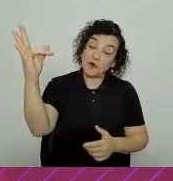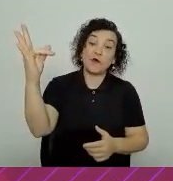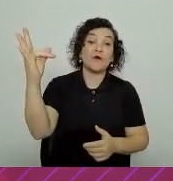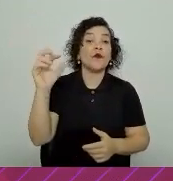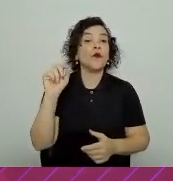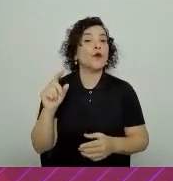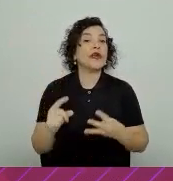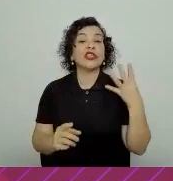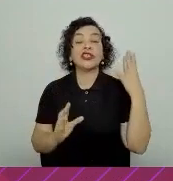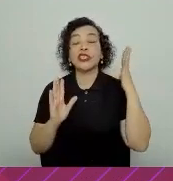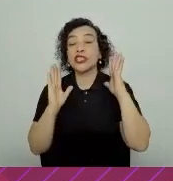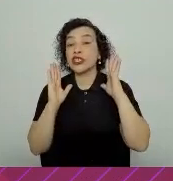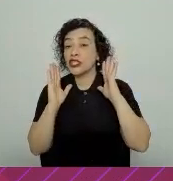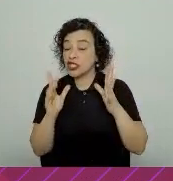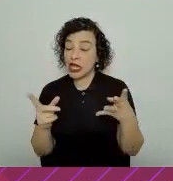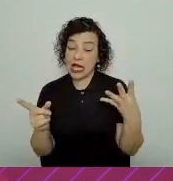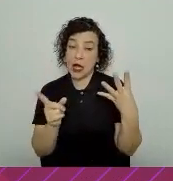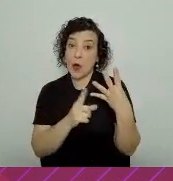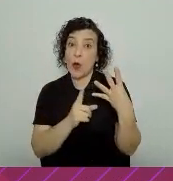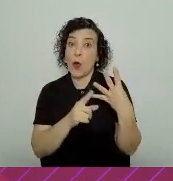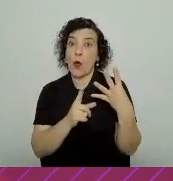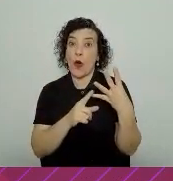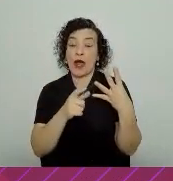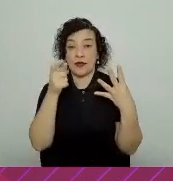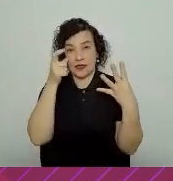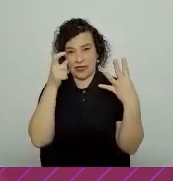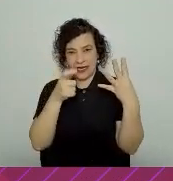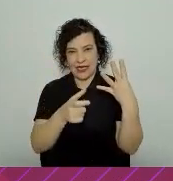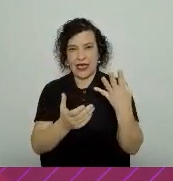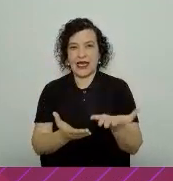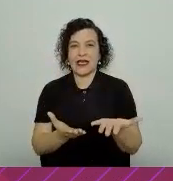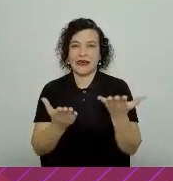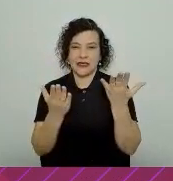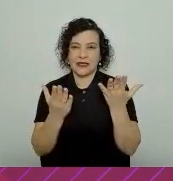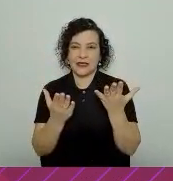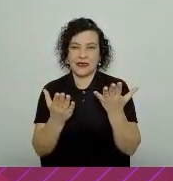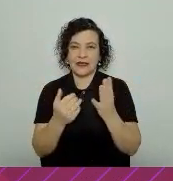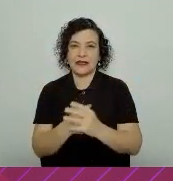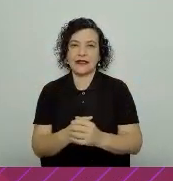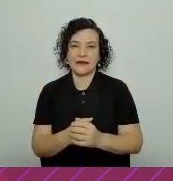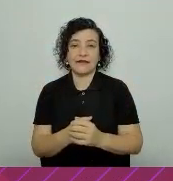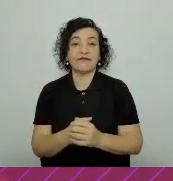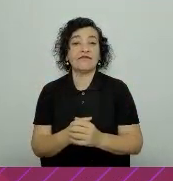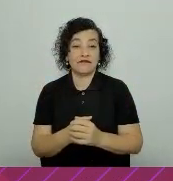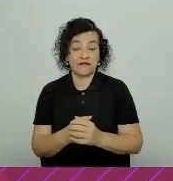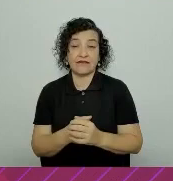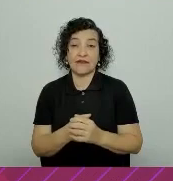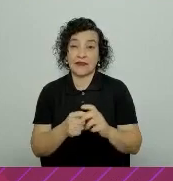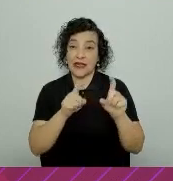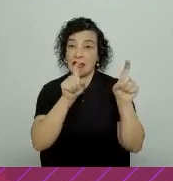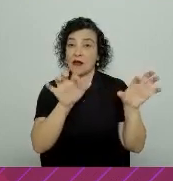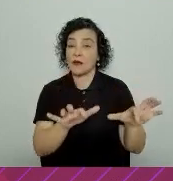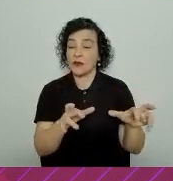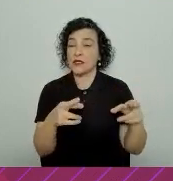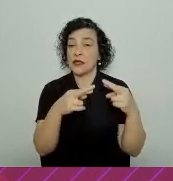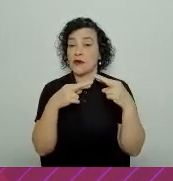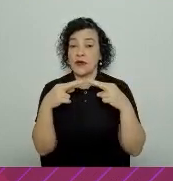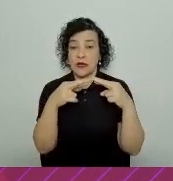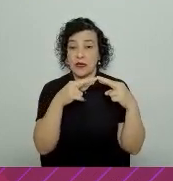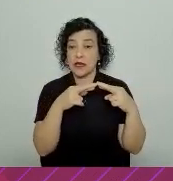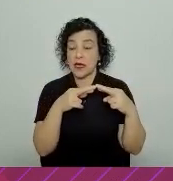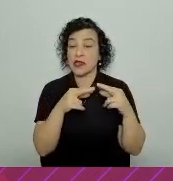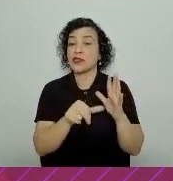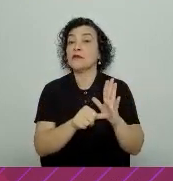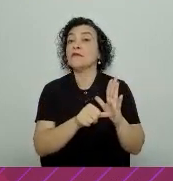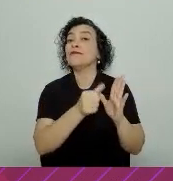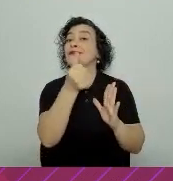a quarta onda segundo o bom ele é a quarta onda da computação e rede a primeira onda